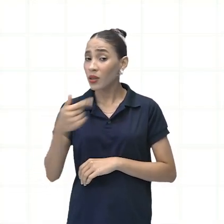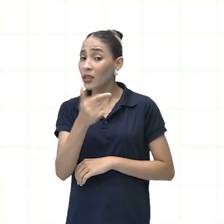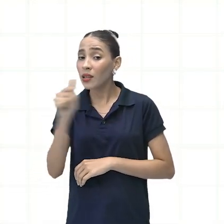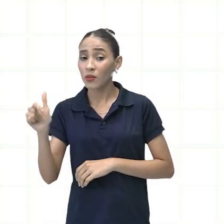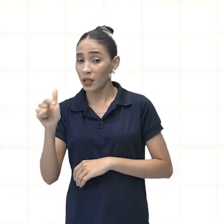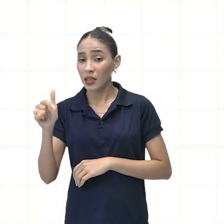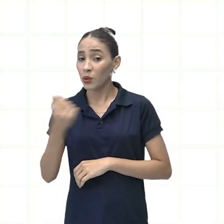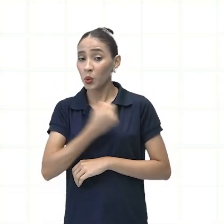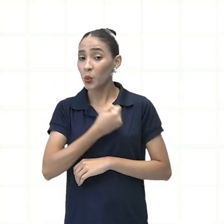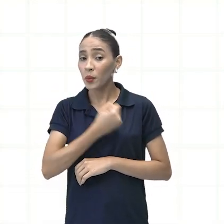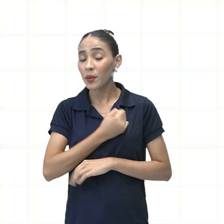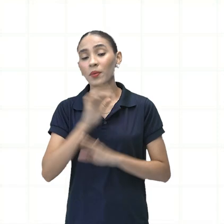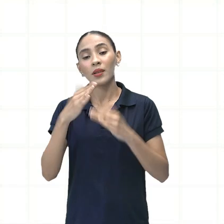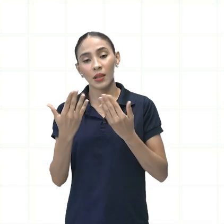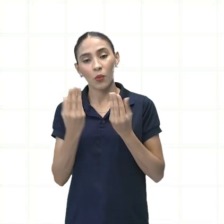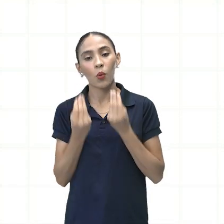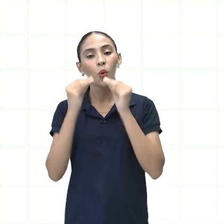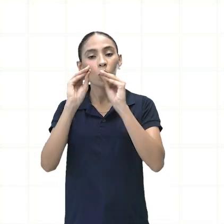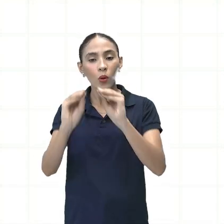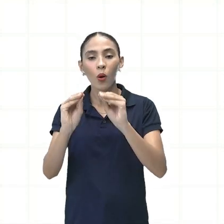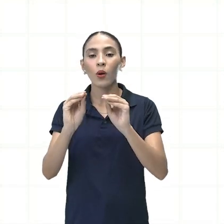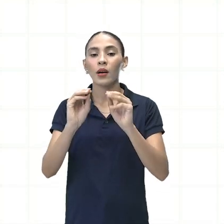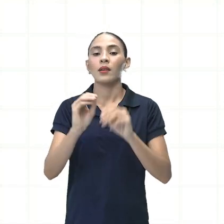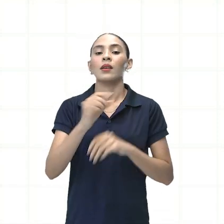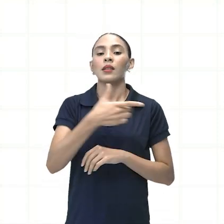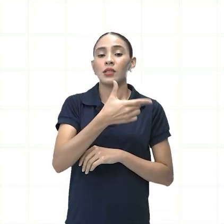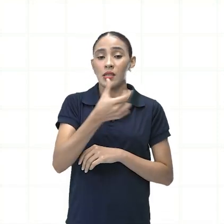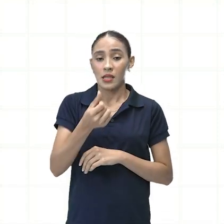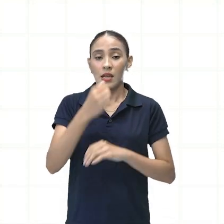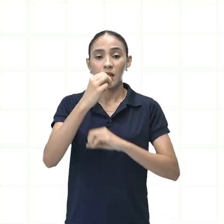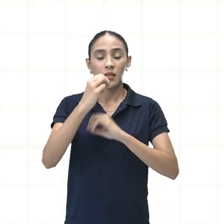valor representando. Então, a gente coloca o valor da massa